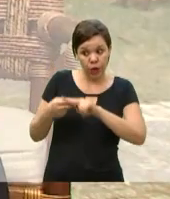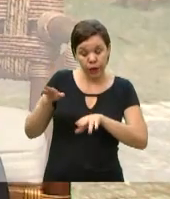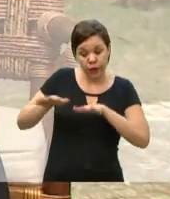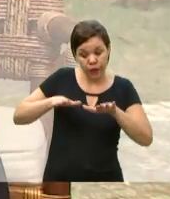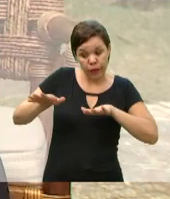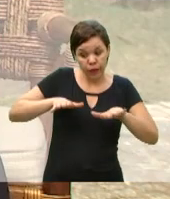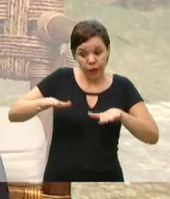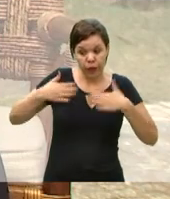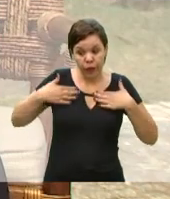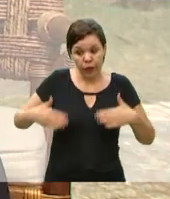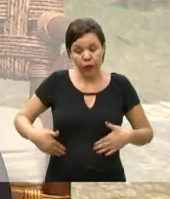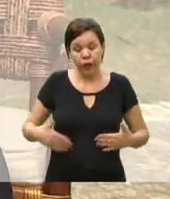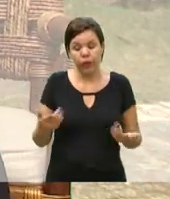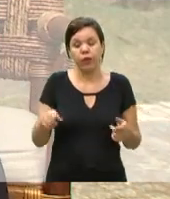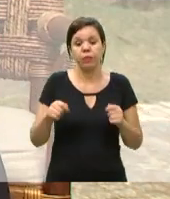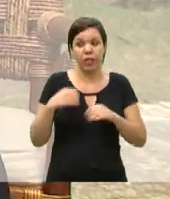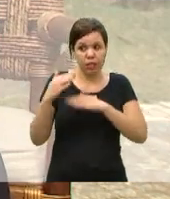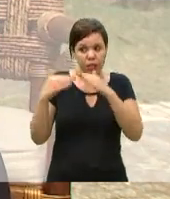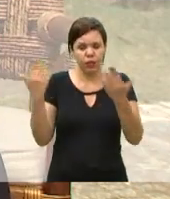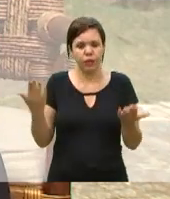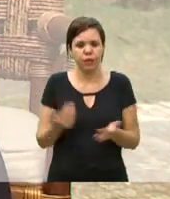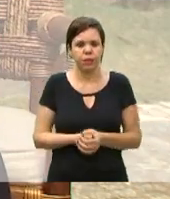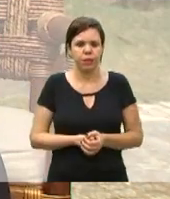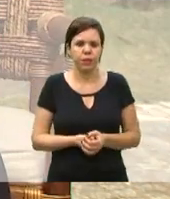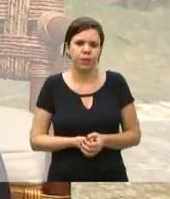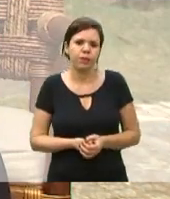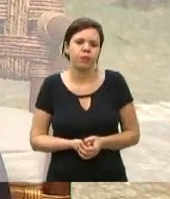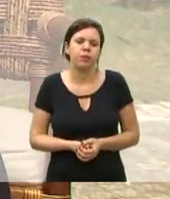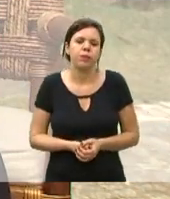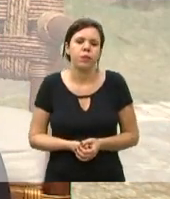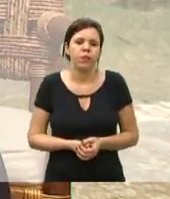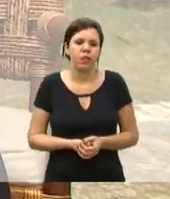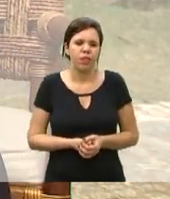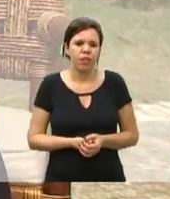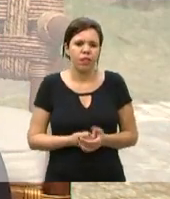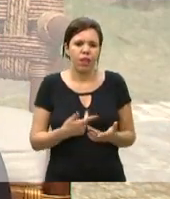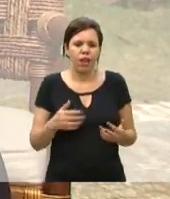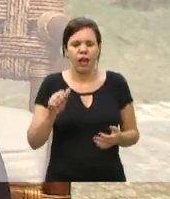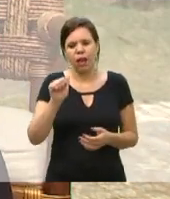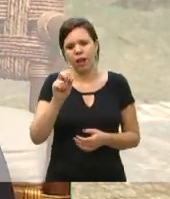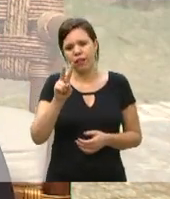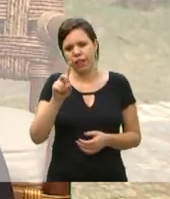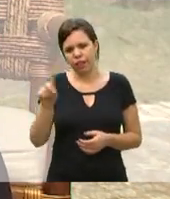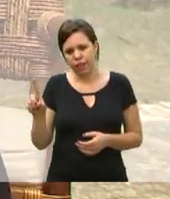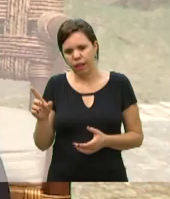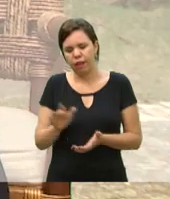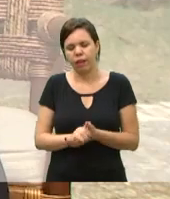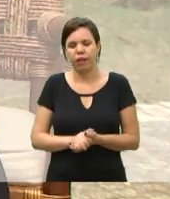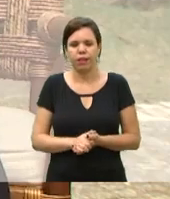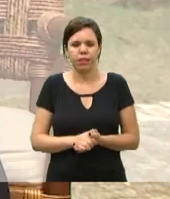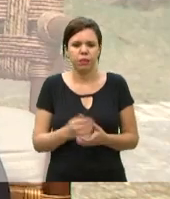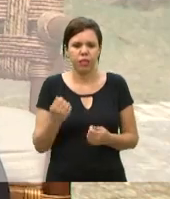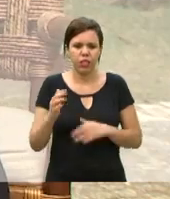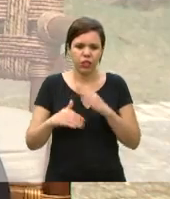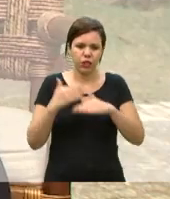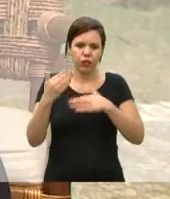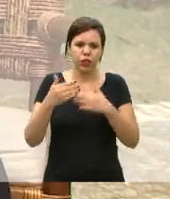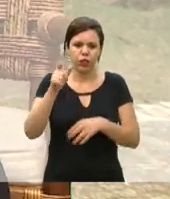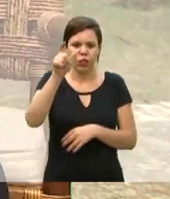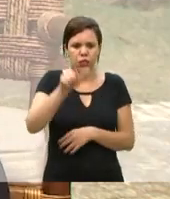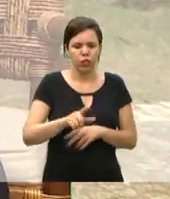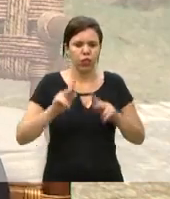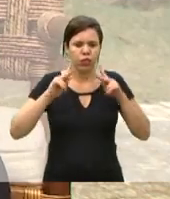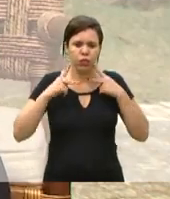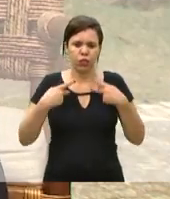coordenação motora, precisa desenvolver as AVDs, precisa desenvolver ser um ser